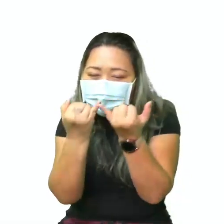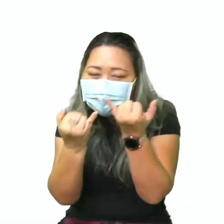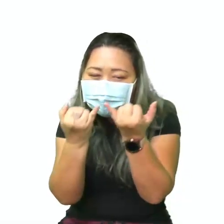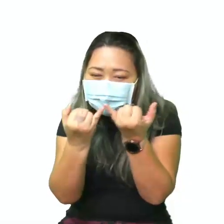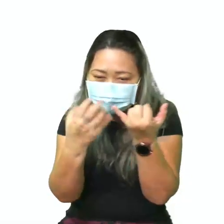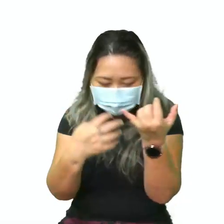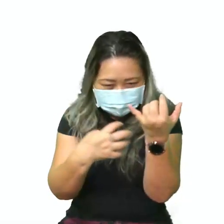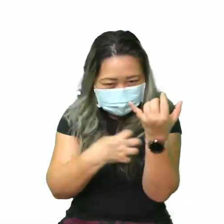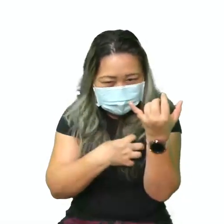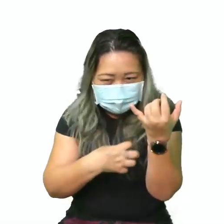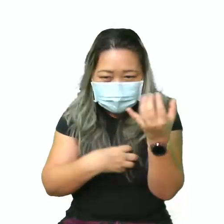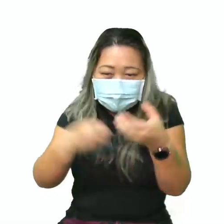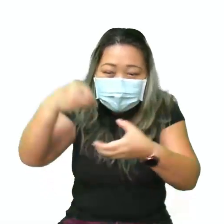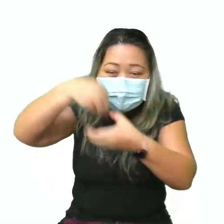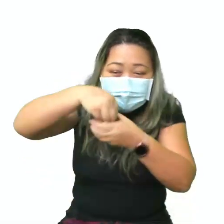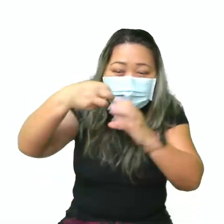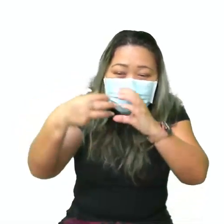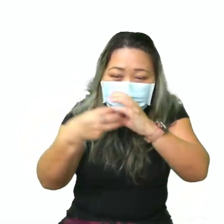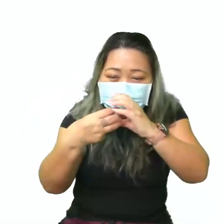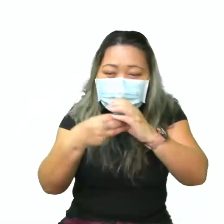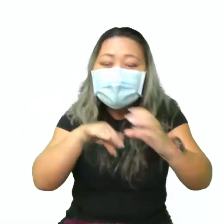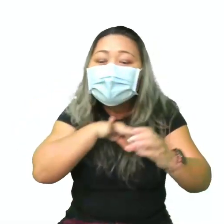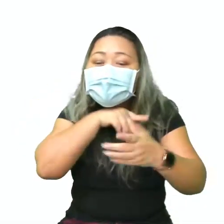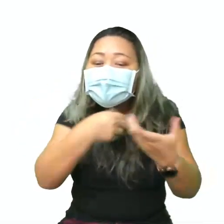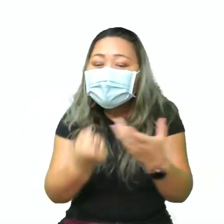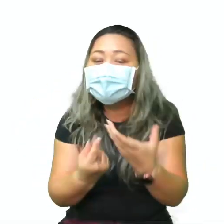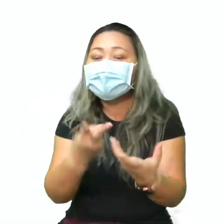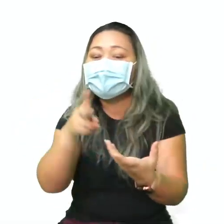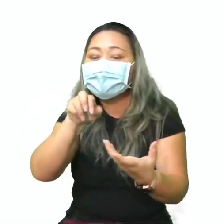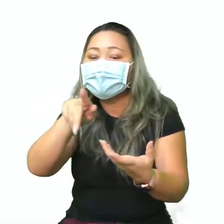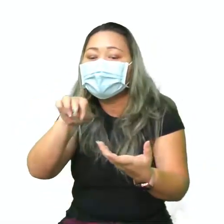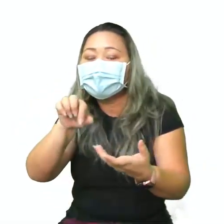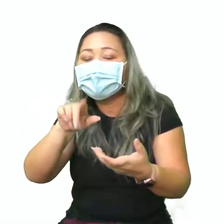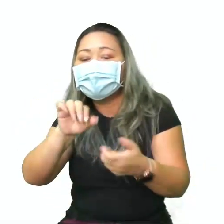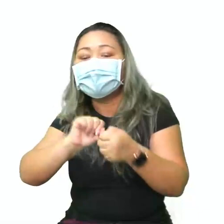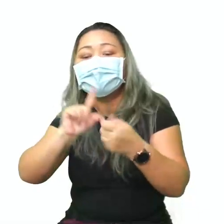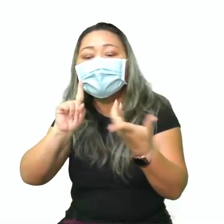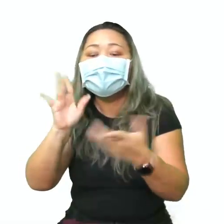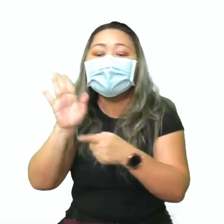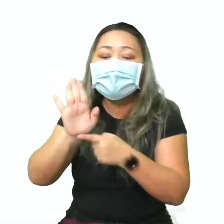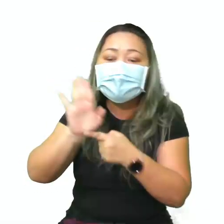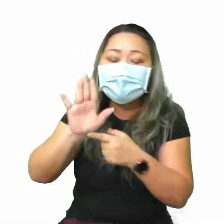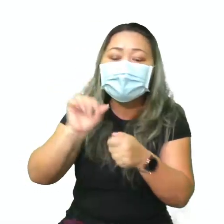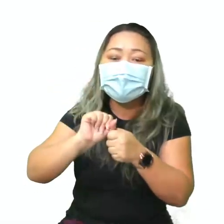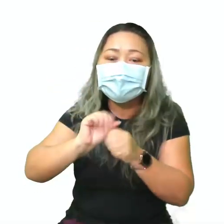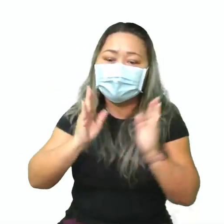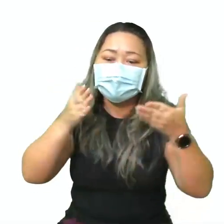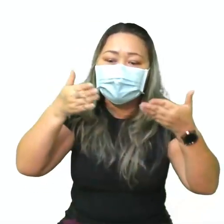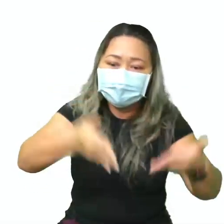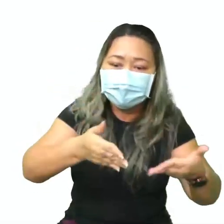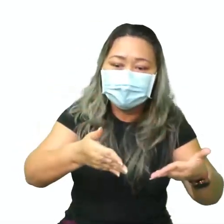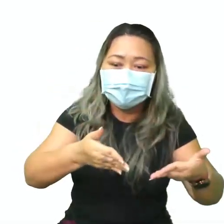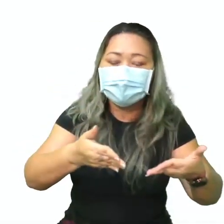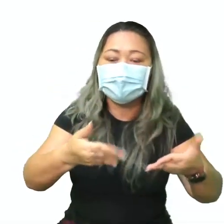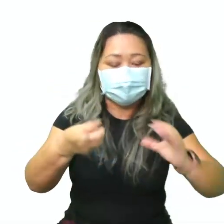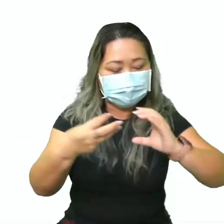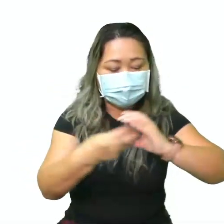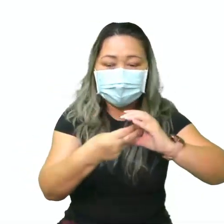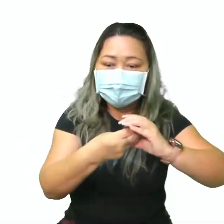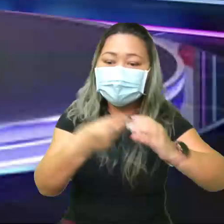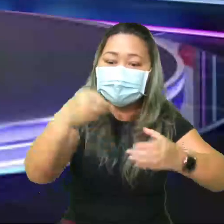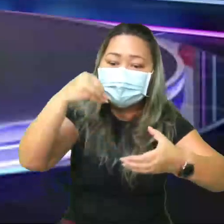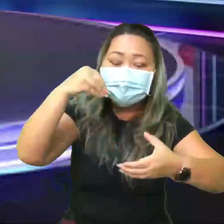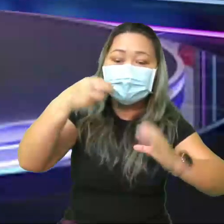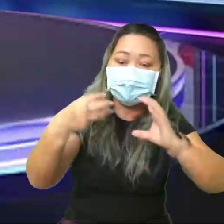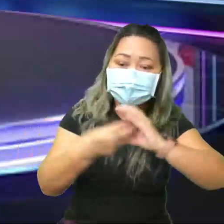bom? Legal, né? Então a gente consegue ter uma visão bem legal quando a gente fala sobre os níveis de organização dos seres